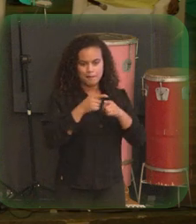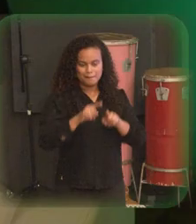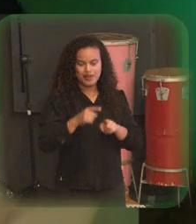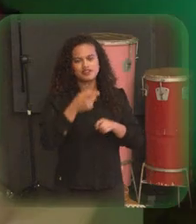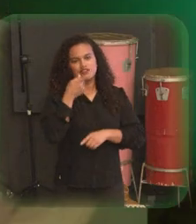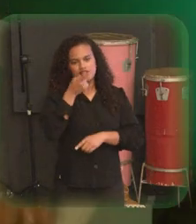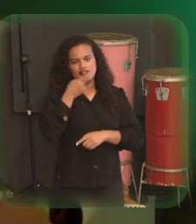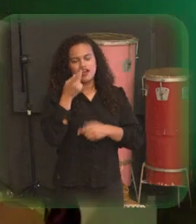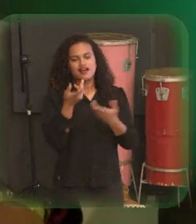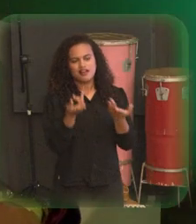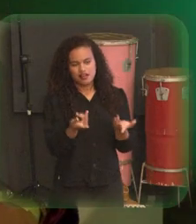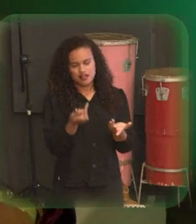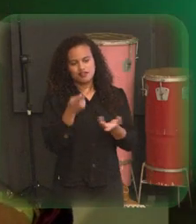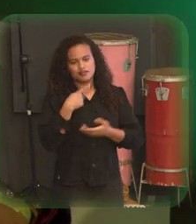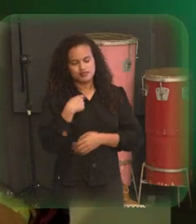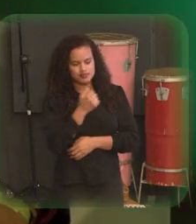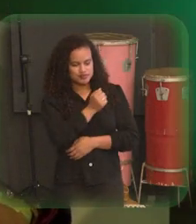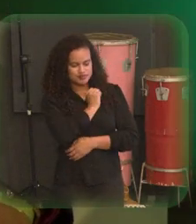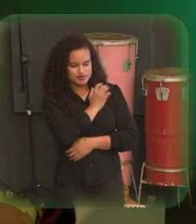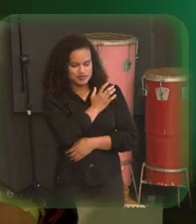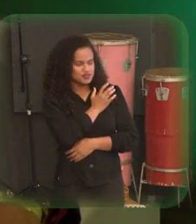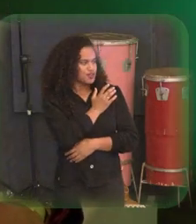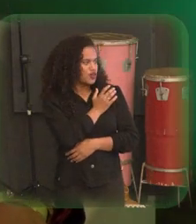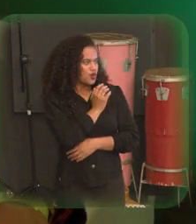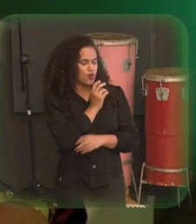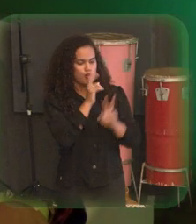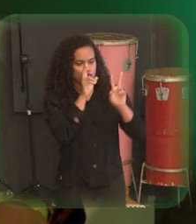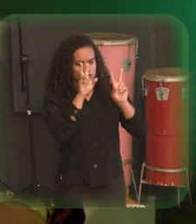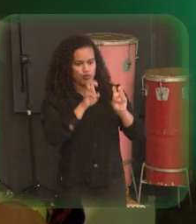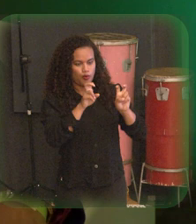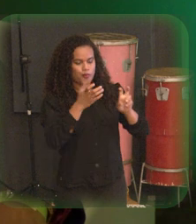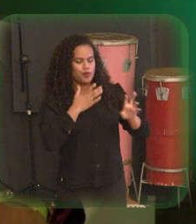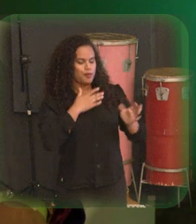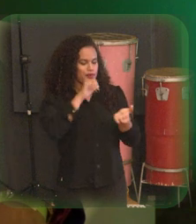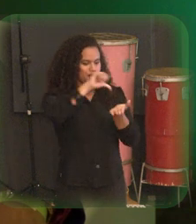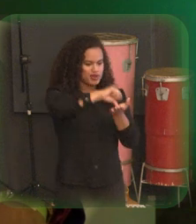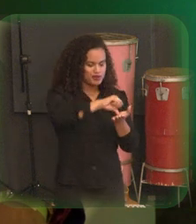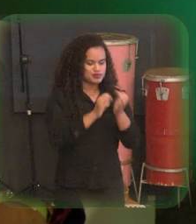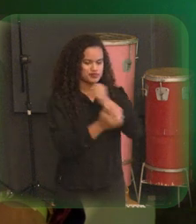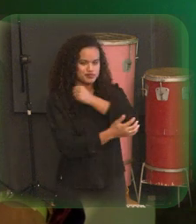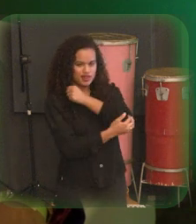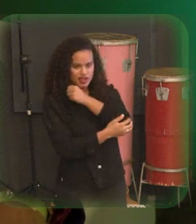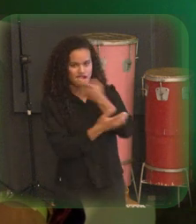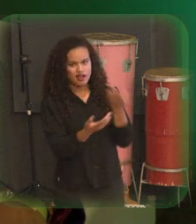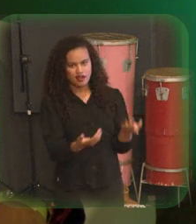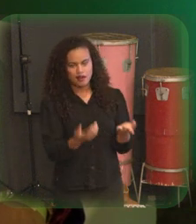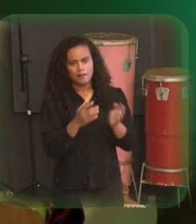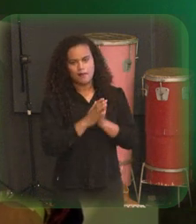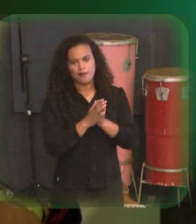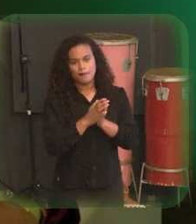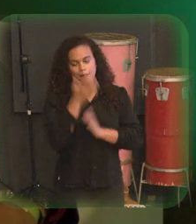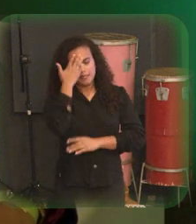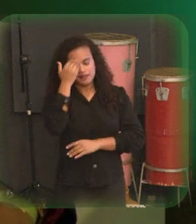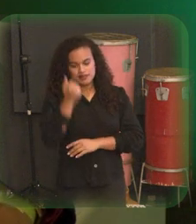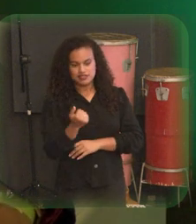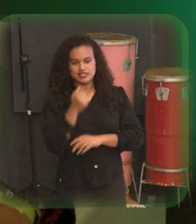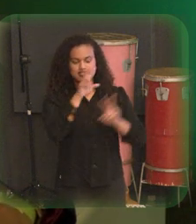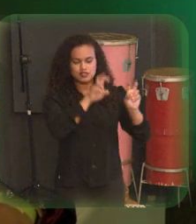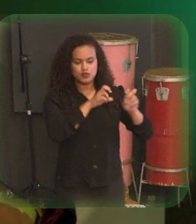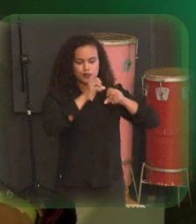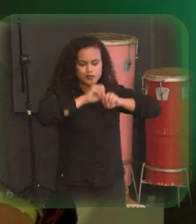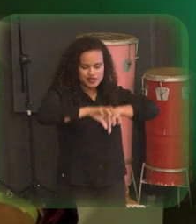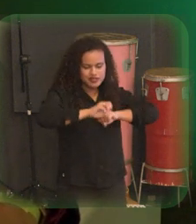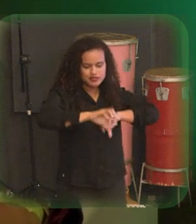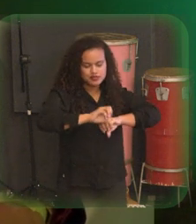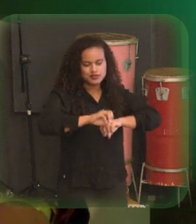coração, muito pelo meu campus, o Campus Cabo de Santo Agostinho. Eu sei que é pela educação, eu realmente acredito que é